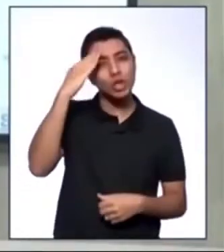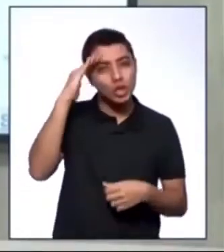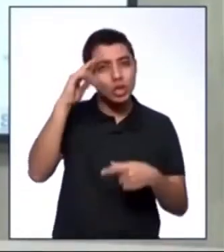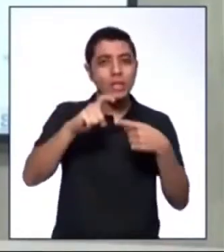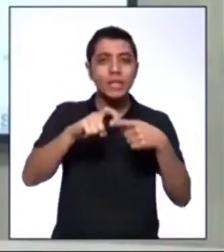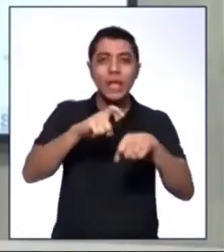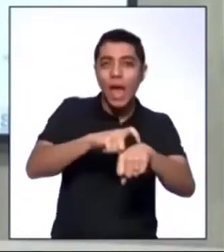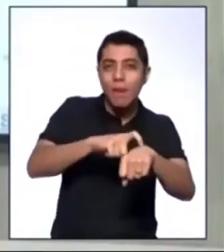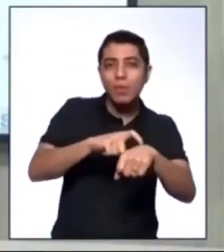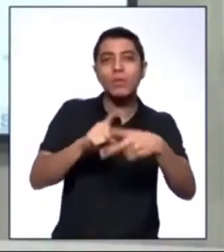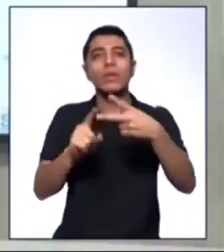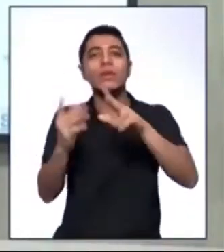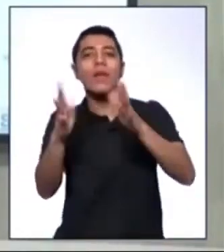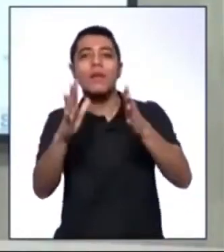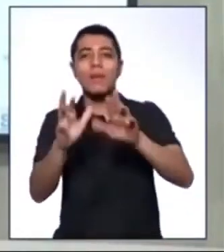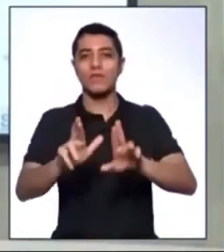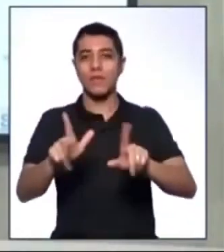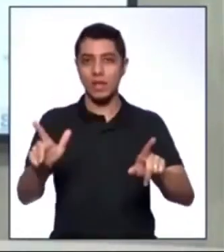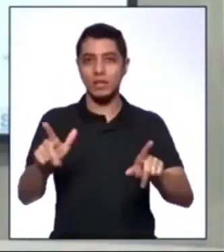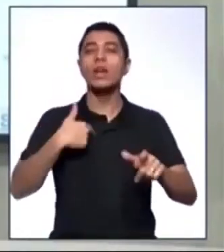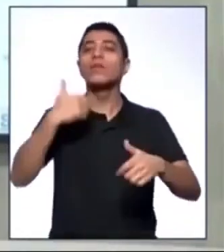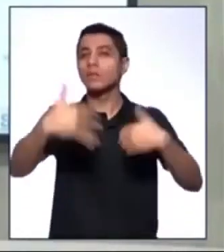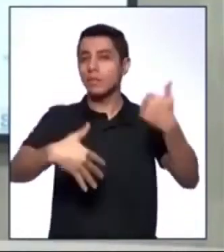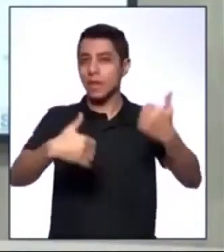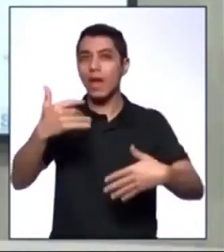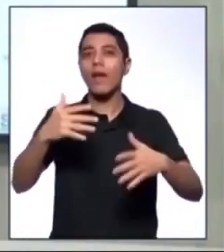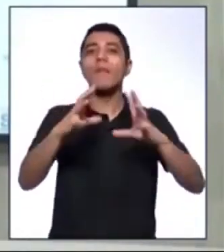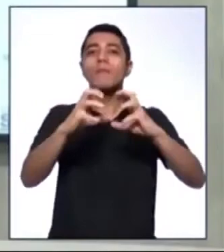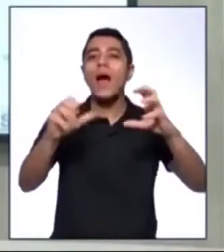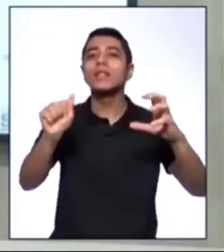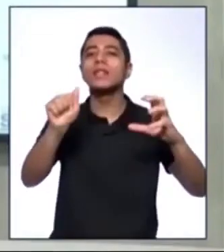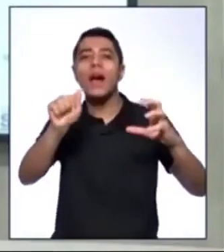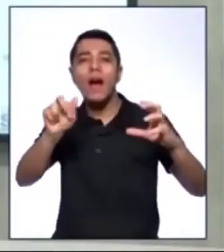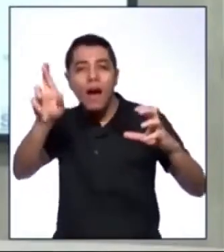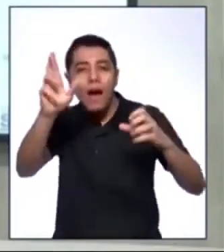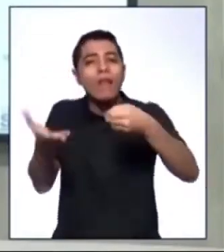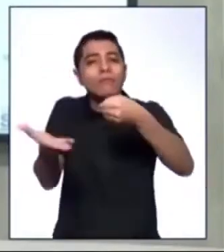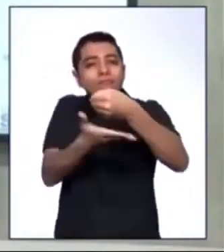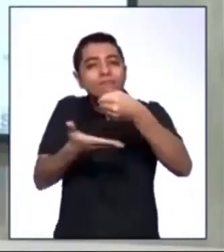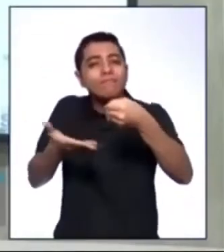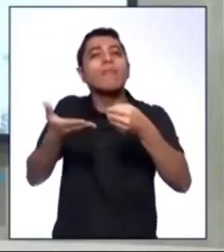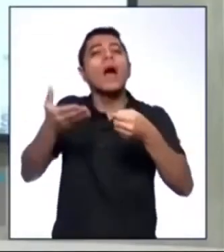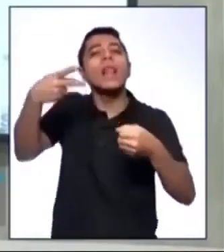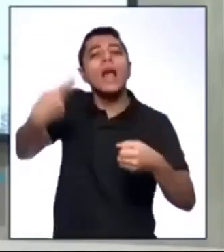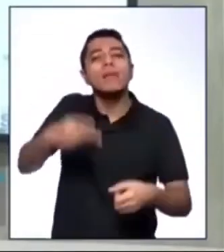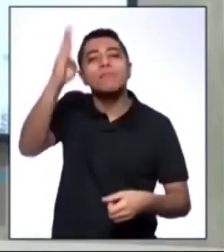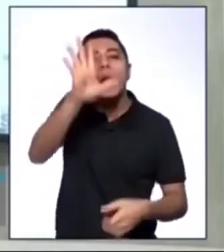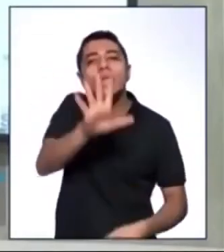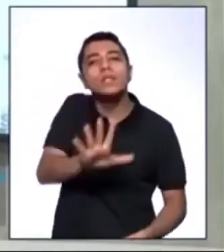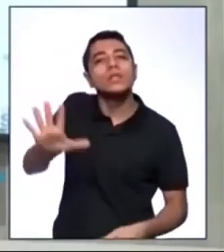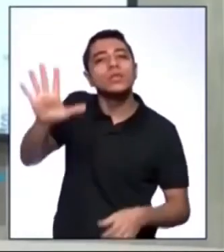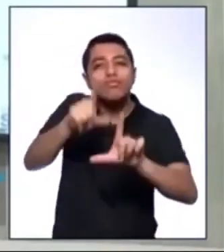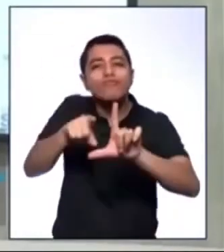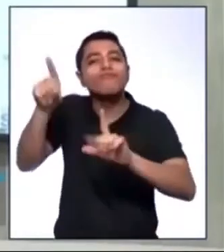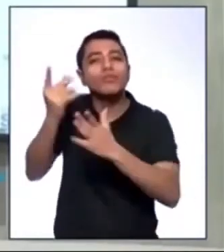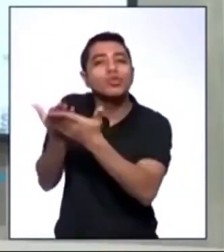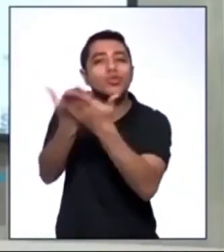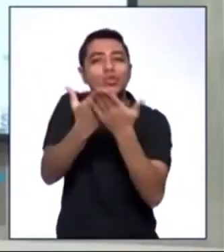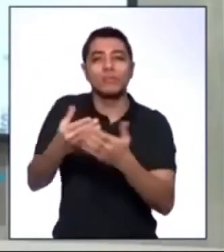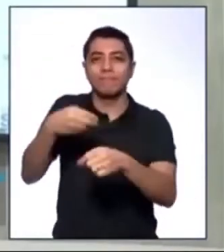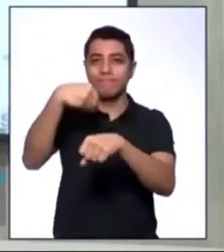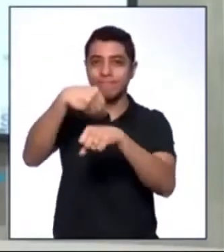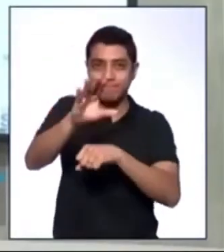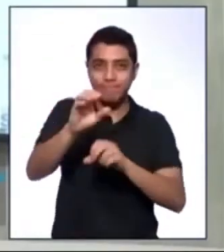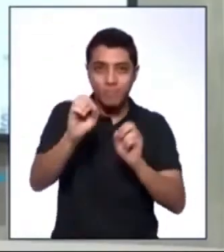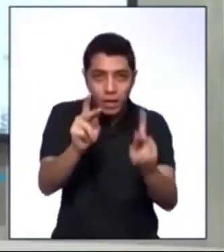falei sobre fundamentos, sobre massas de ar e falei sobre o clima no Brasil, analisando excepcionalmente climogramas. Valeu, muito